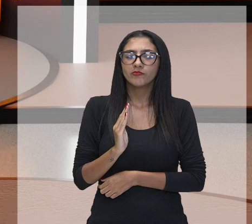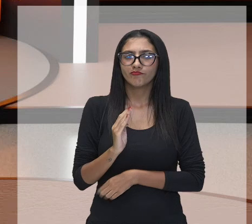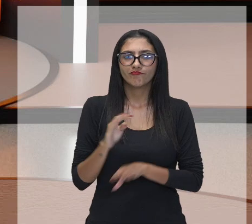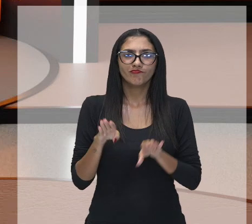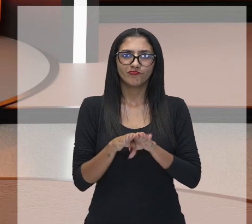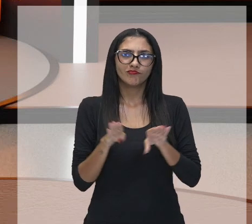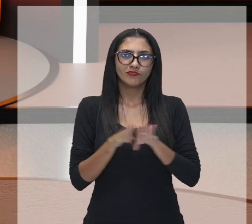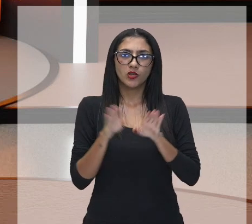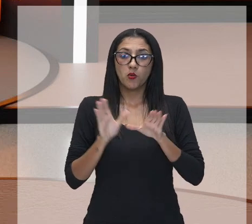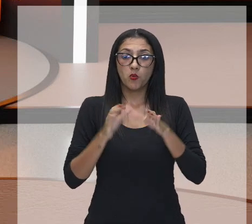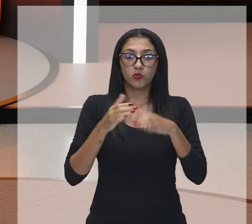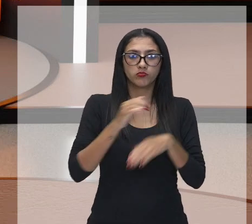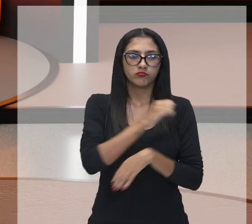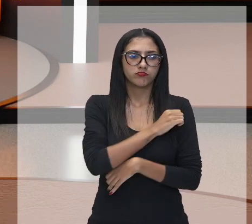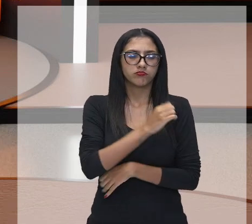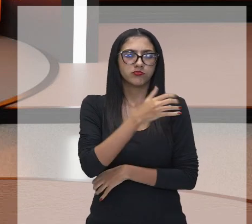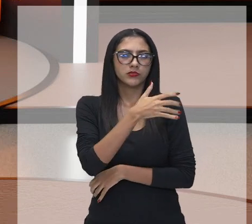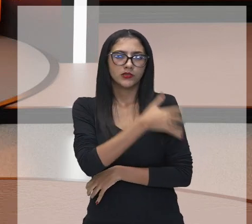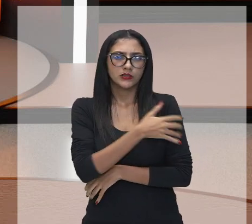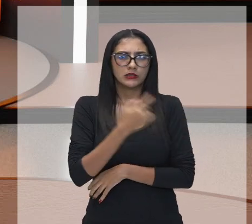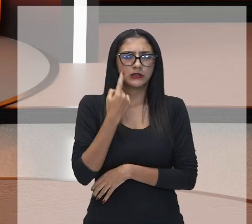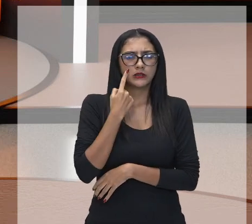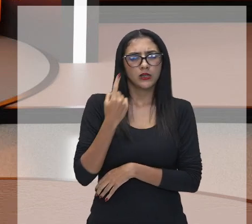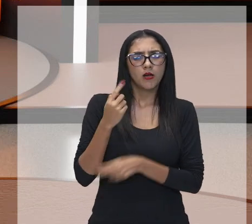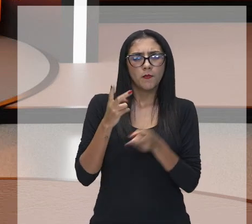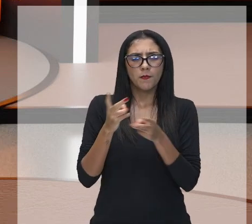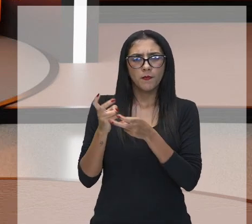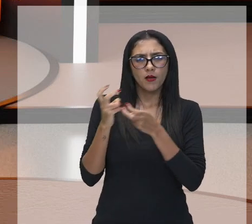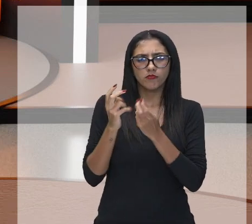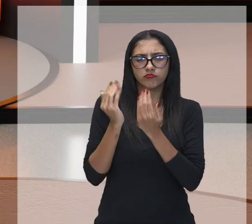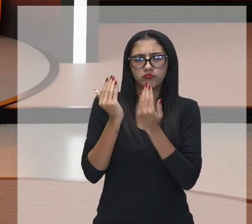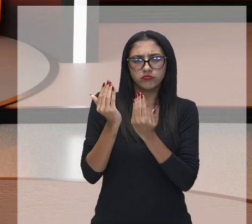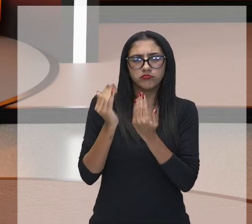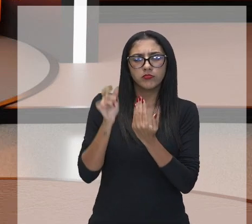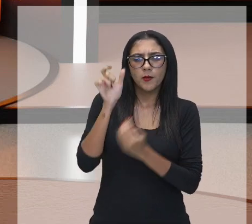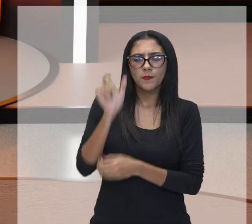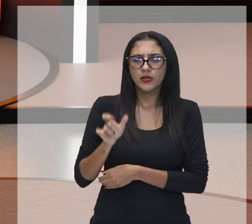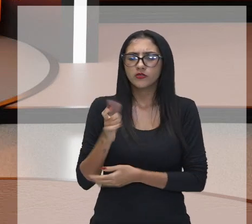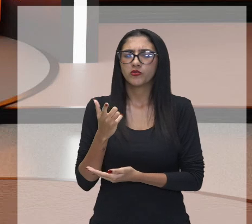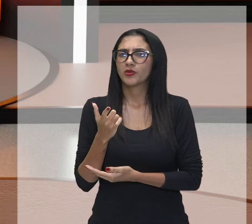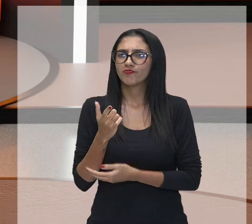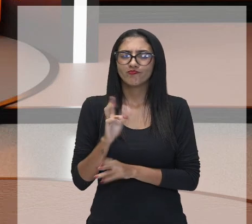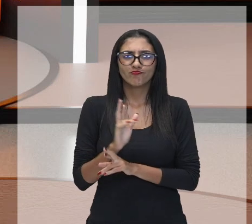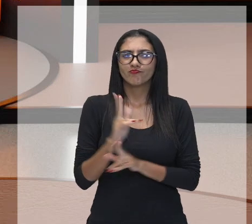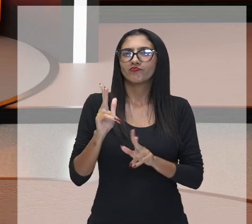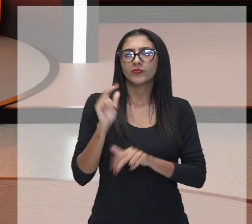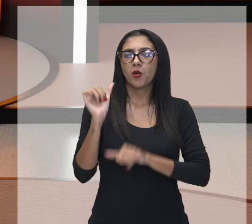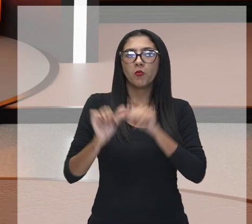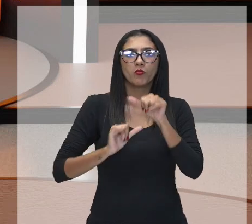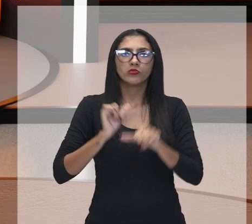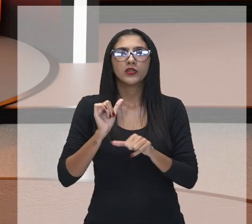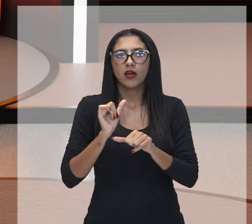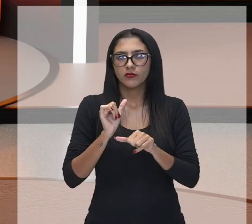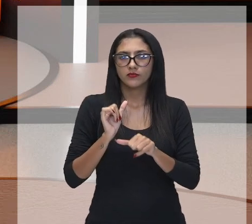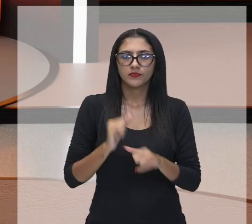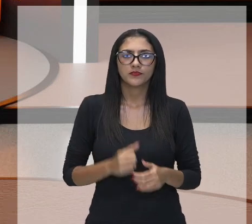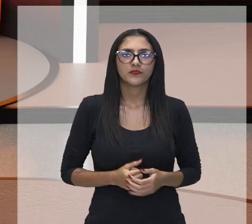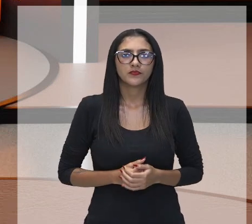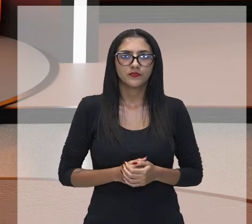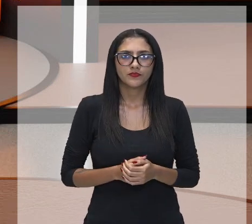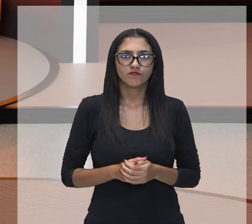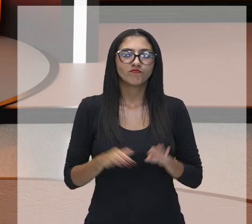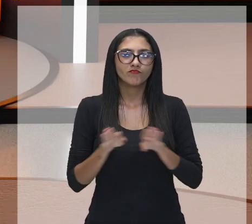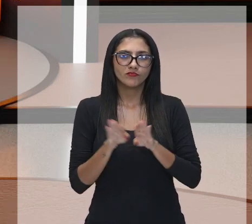vai começar a ver, né, essa figura de Arthur Bernardes como uma forma mais desgastada, né? E vamos observar que essas